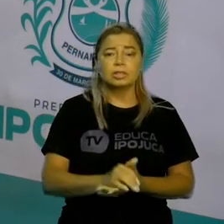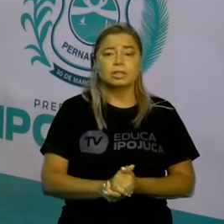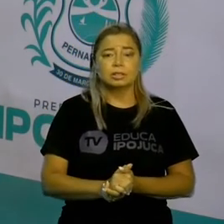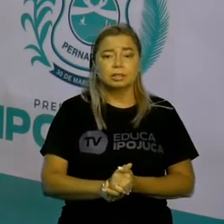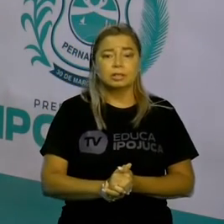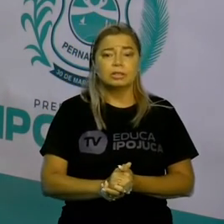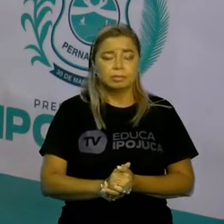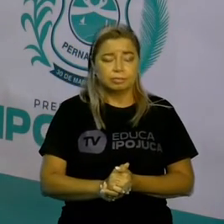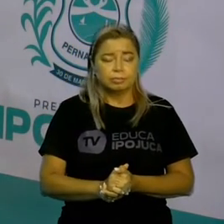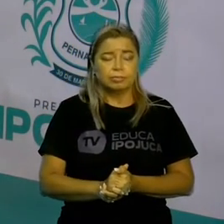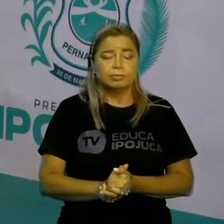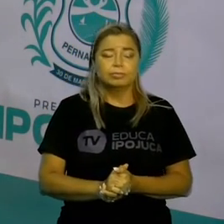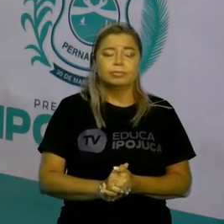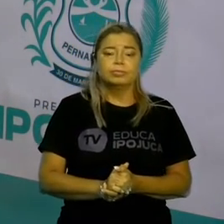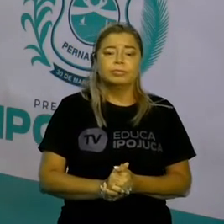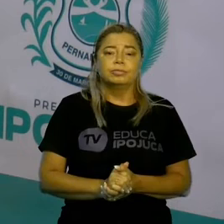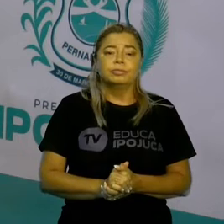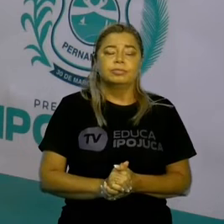todo bonitão.